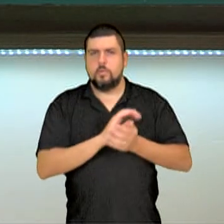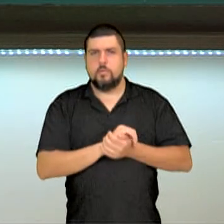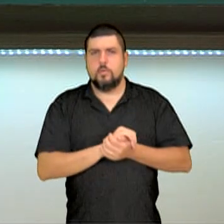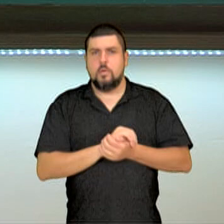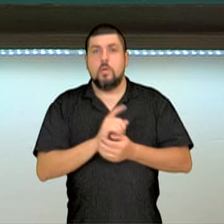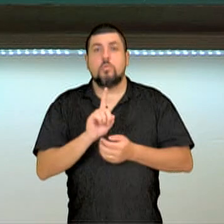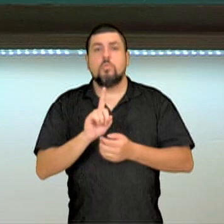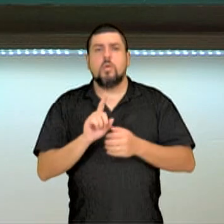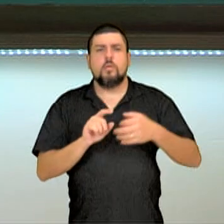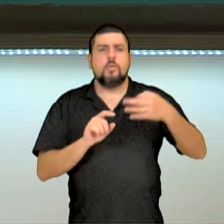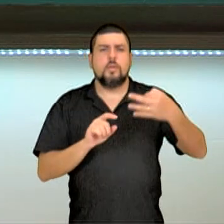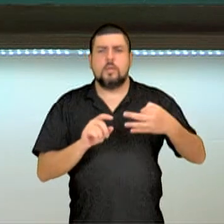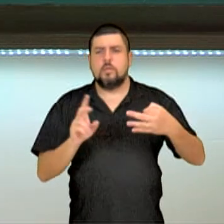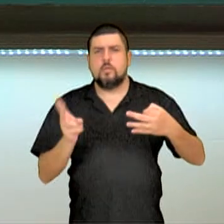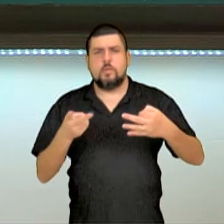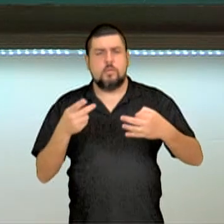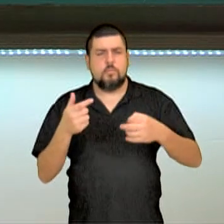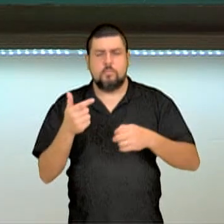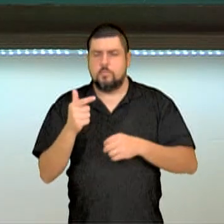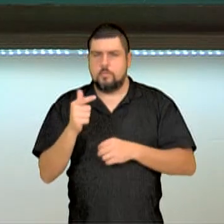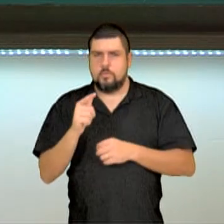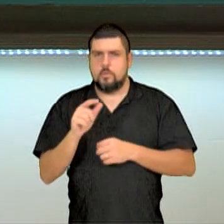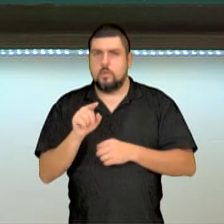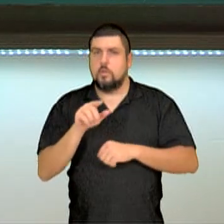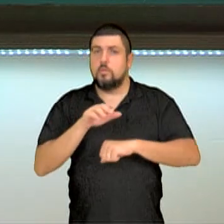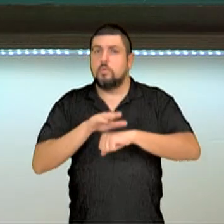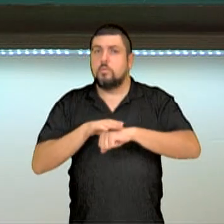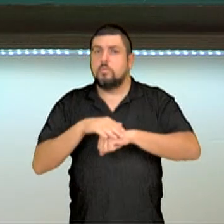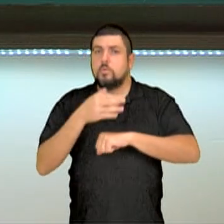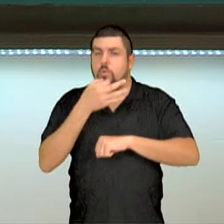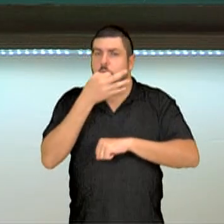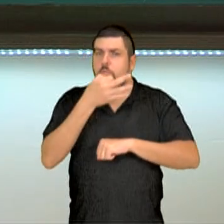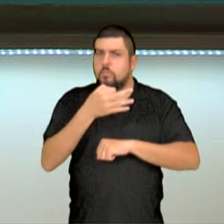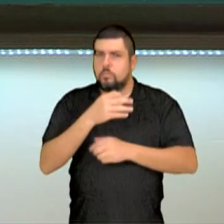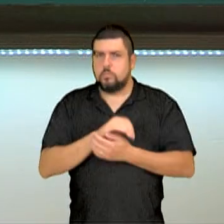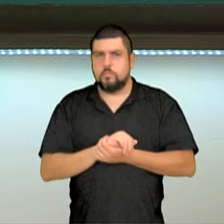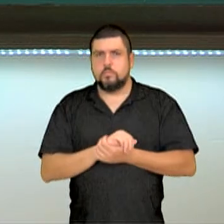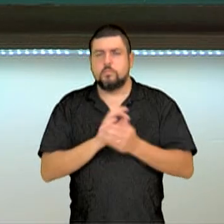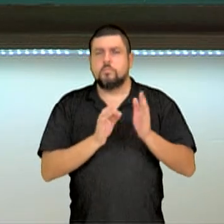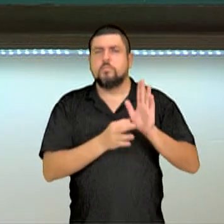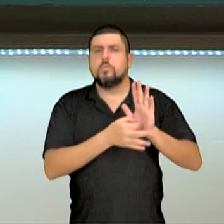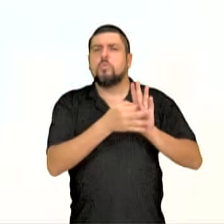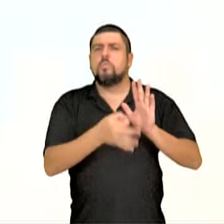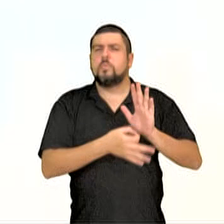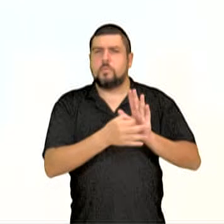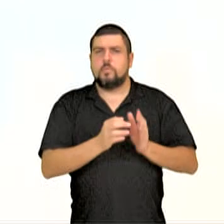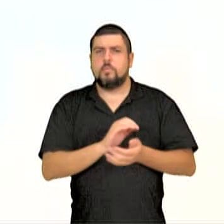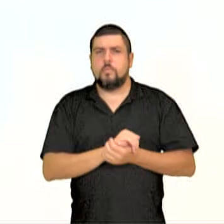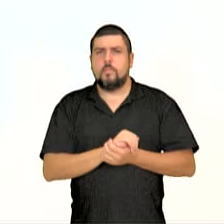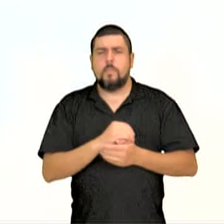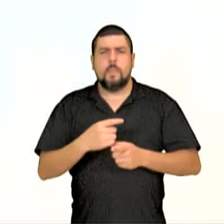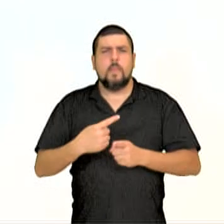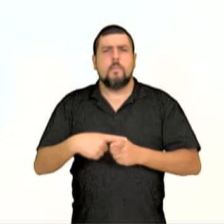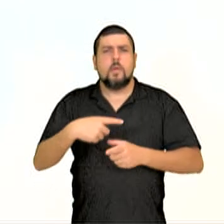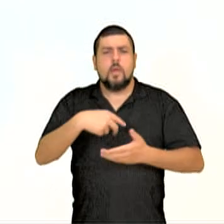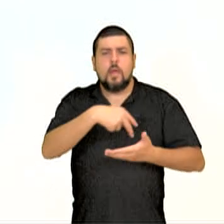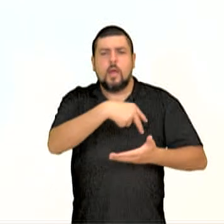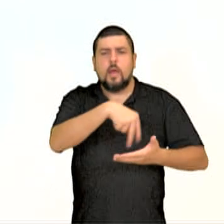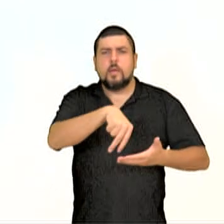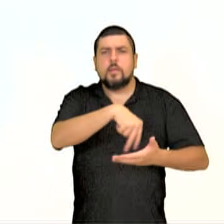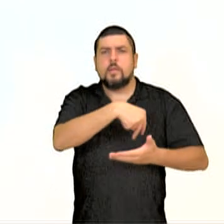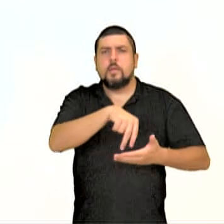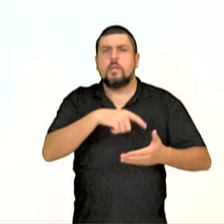é certo, o que é errado, isso não pode ou pode. É o que você acha, é a tua opinião. Então, na sua opinião, por que a dança está